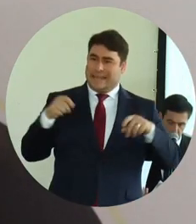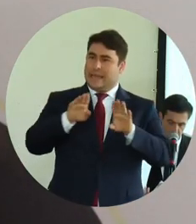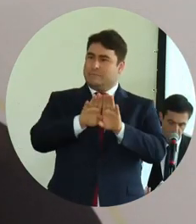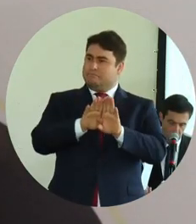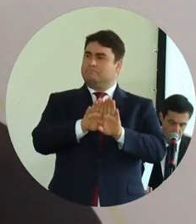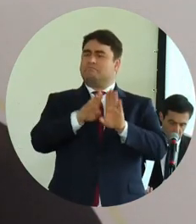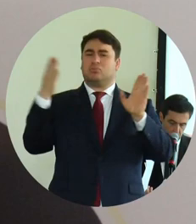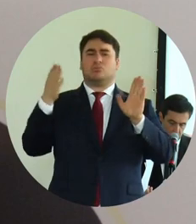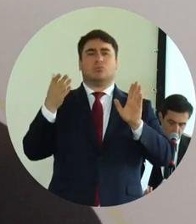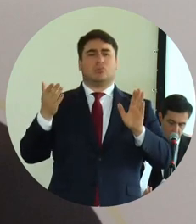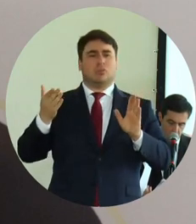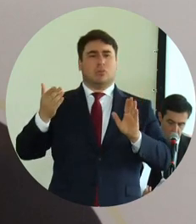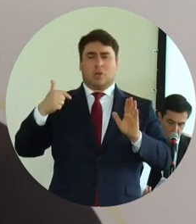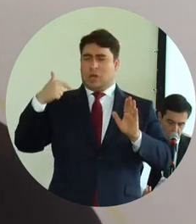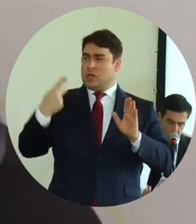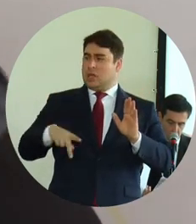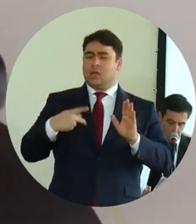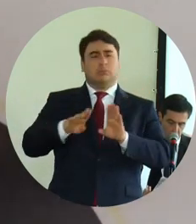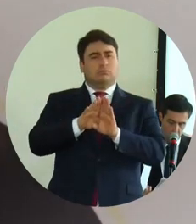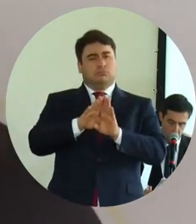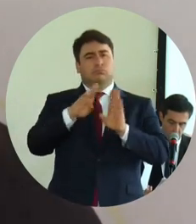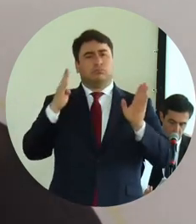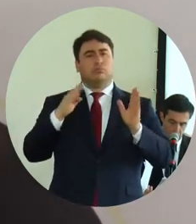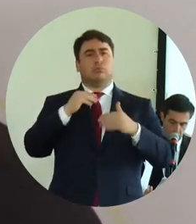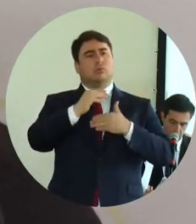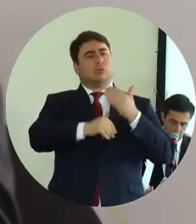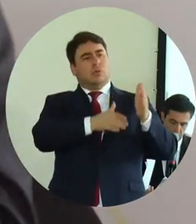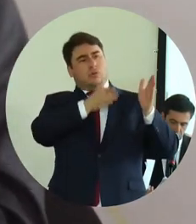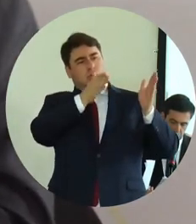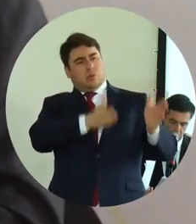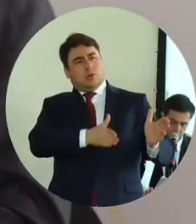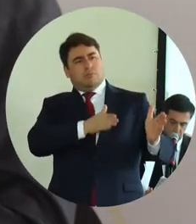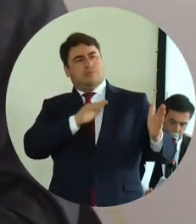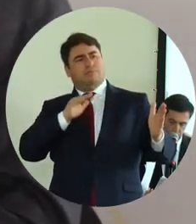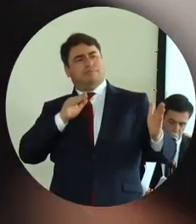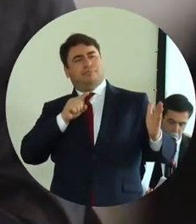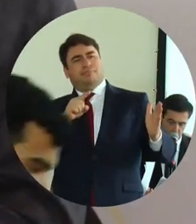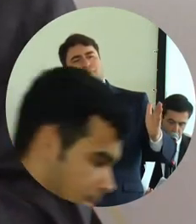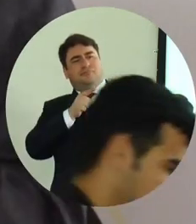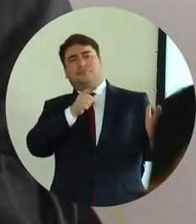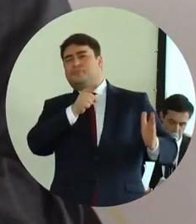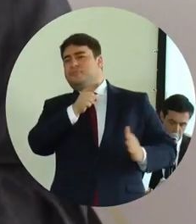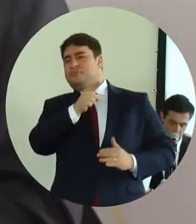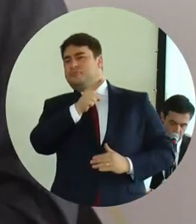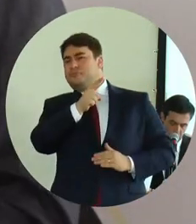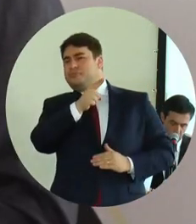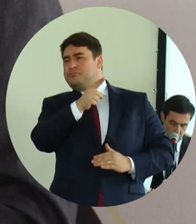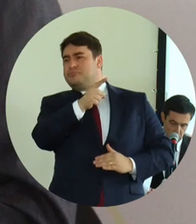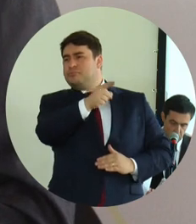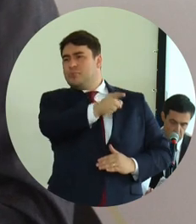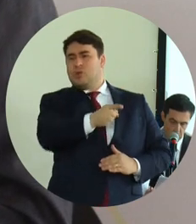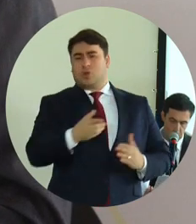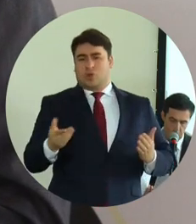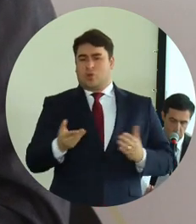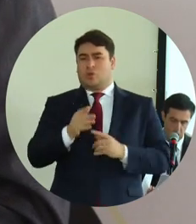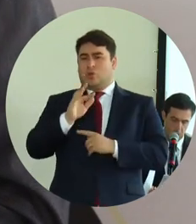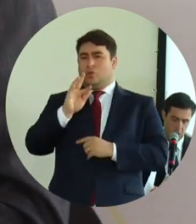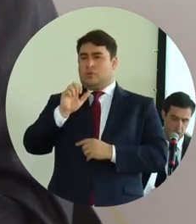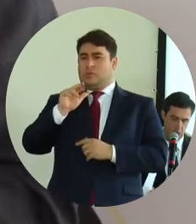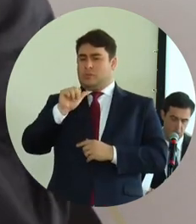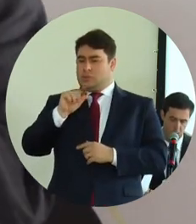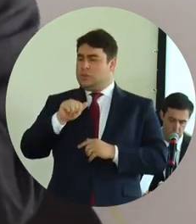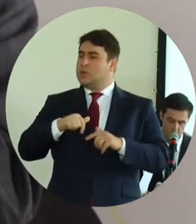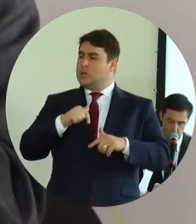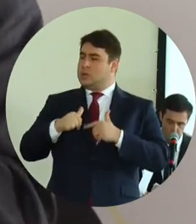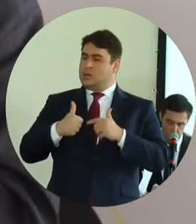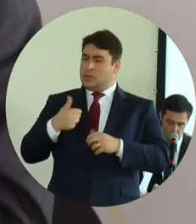porta e que, aberta essa porta, o caminho era infinito. E assim foi. E a Fernanda já está há 10 anos conosco,